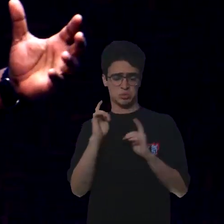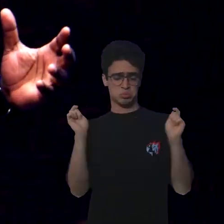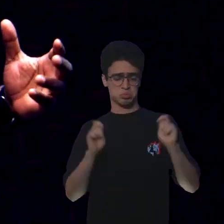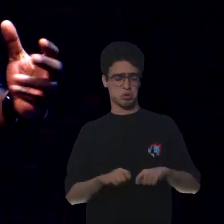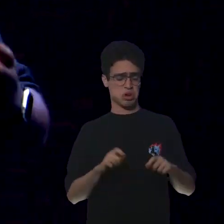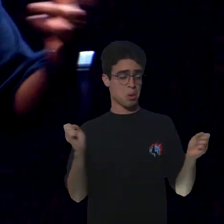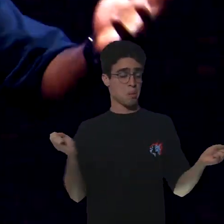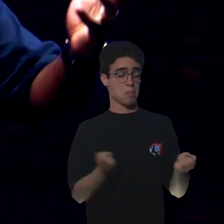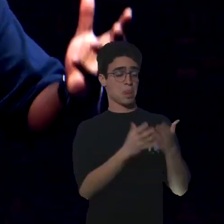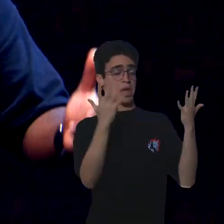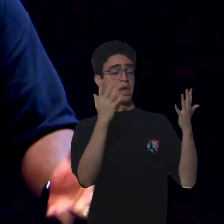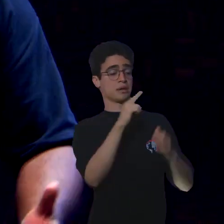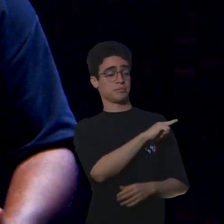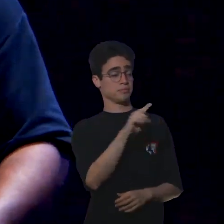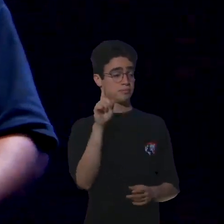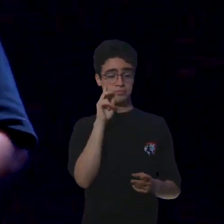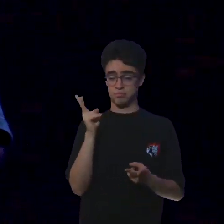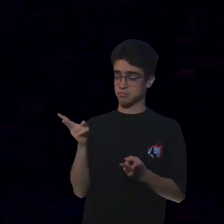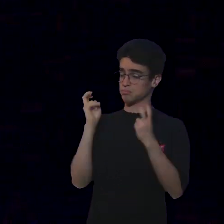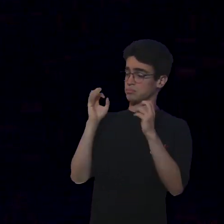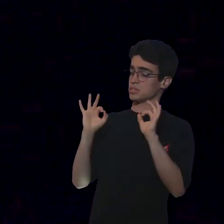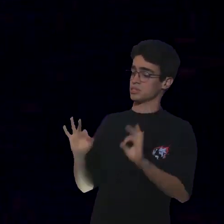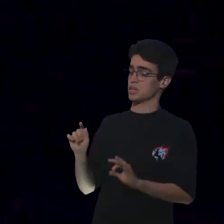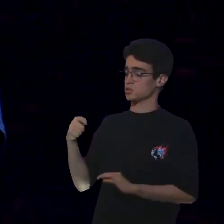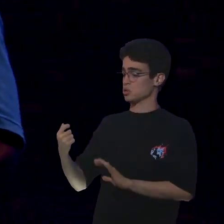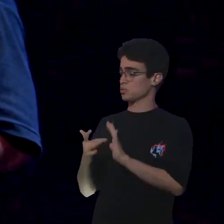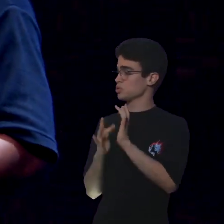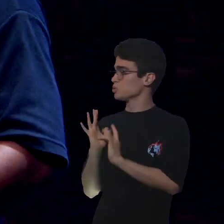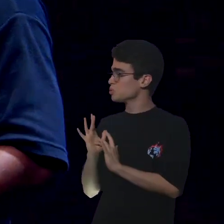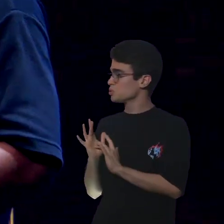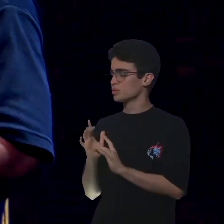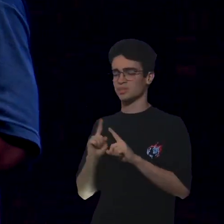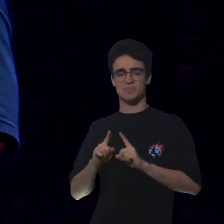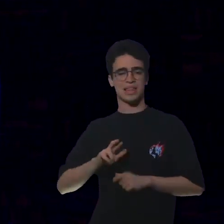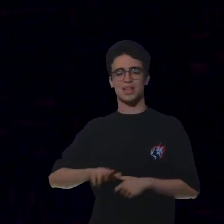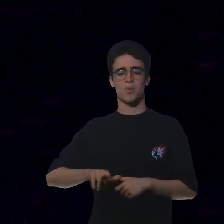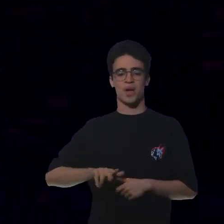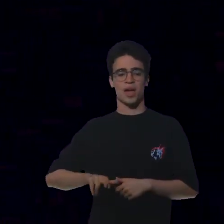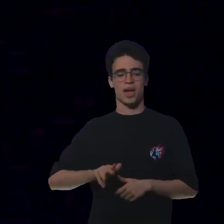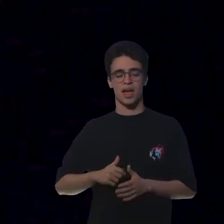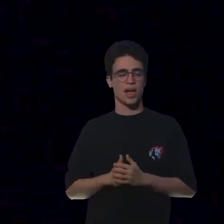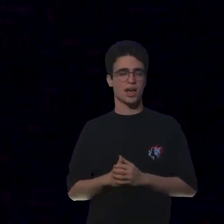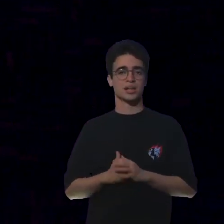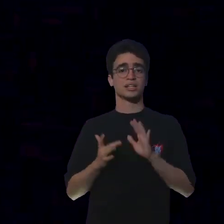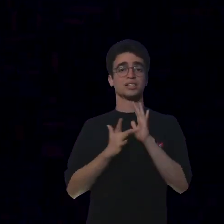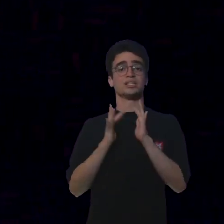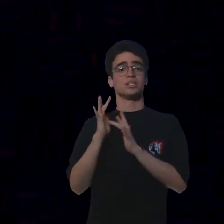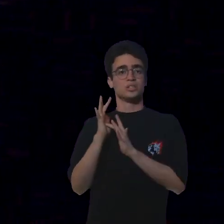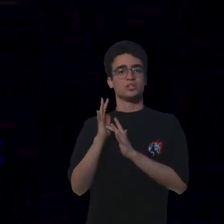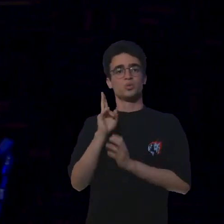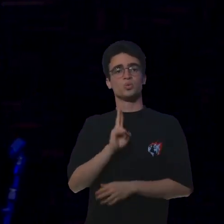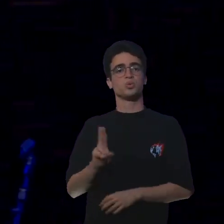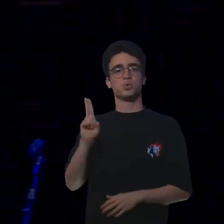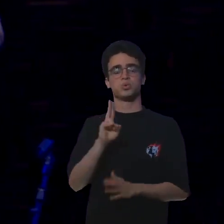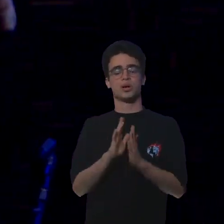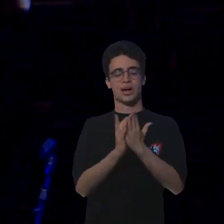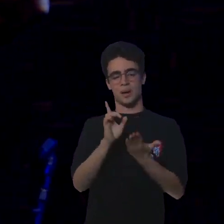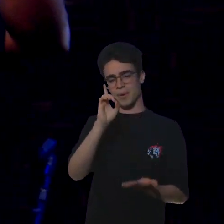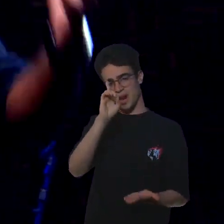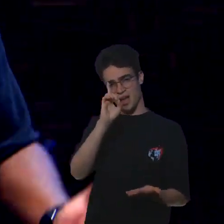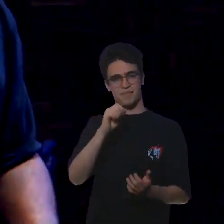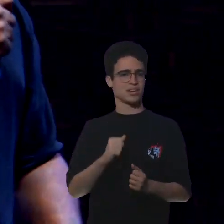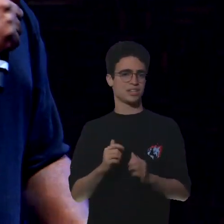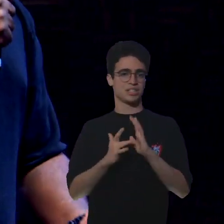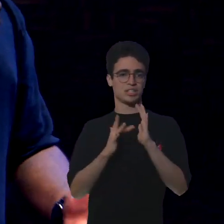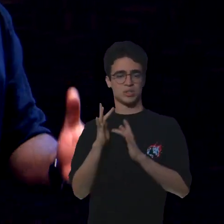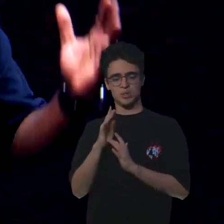milagre ali, e eles iam reconhecer novamente que era Jesus. Mas não foi isso que ele fez. Ele foi pela palavra. Ele explicou